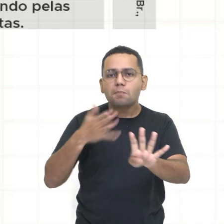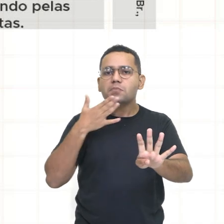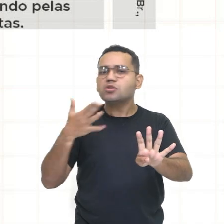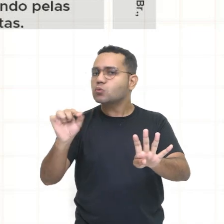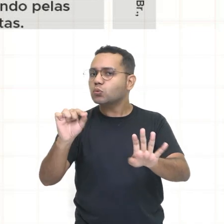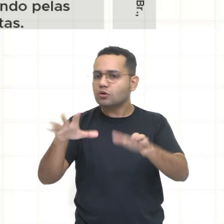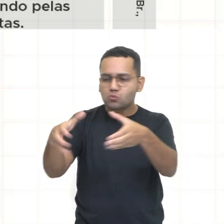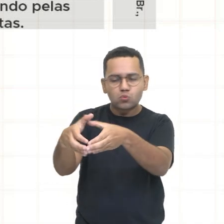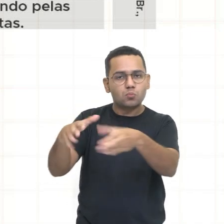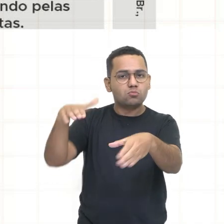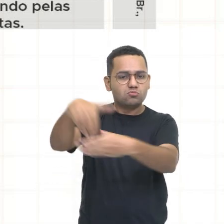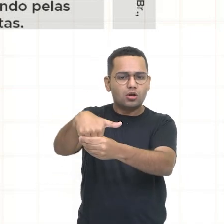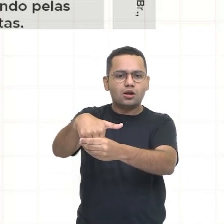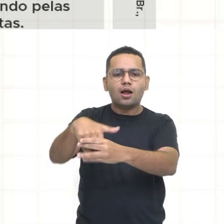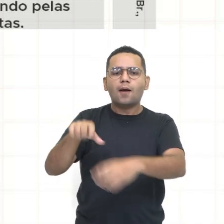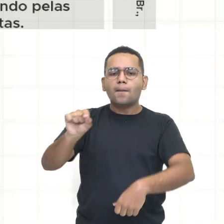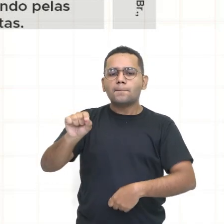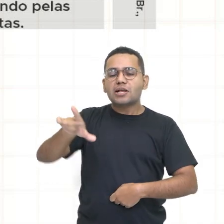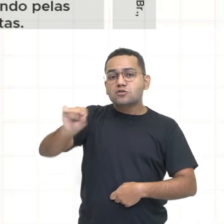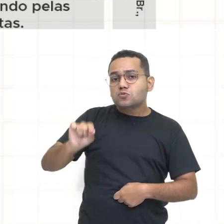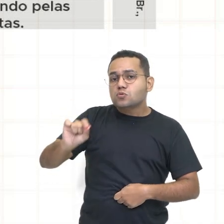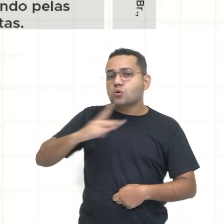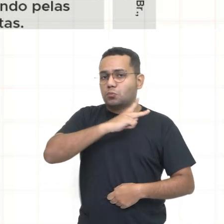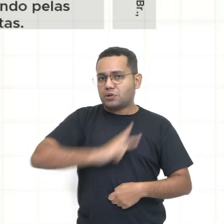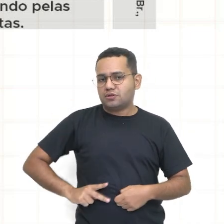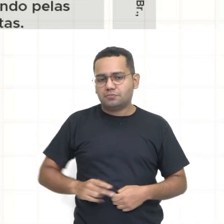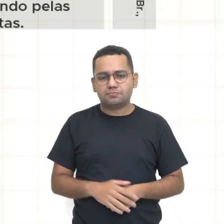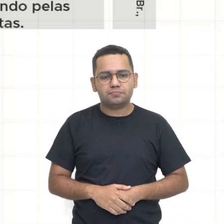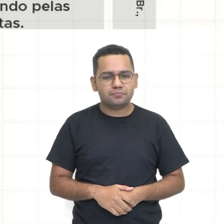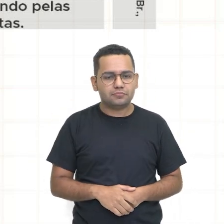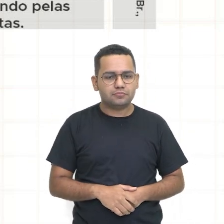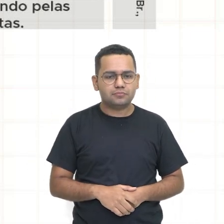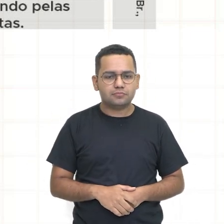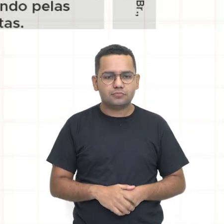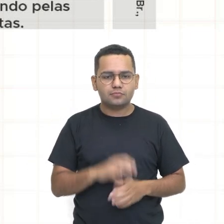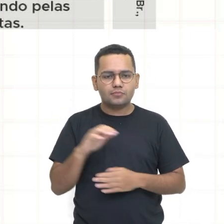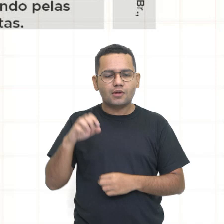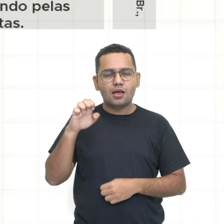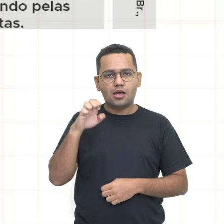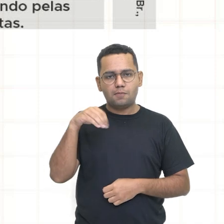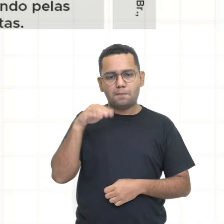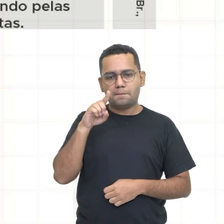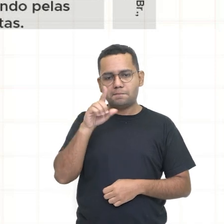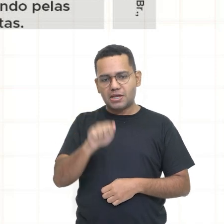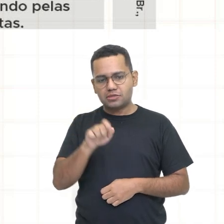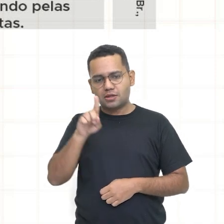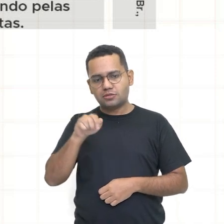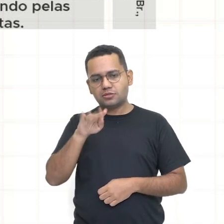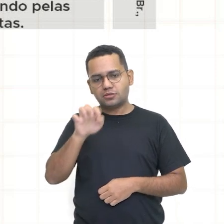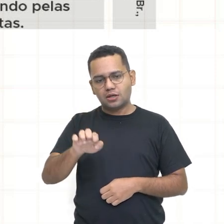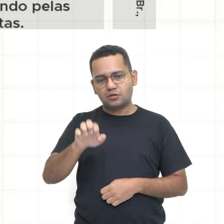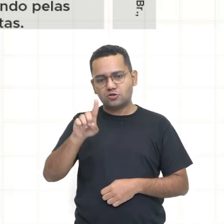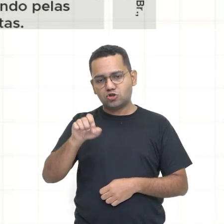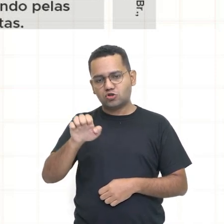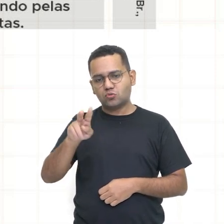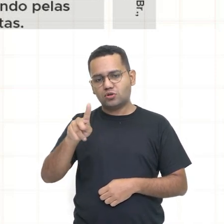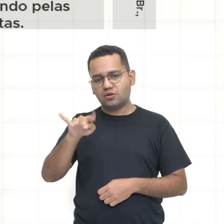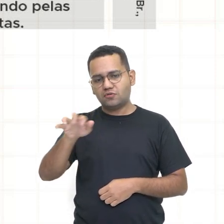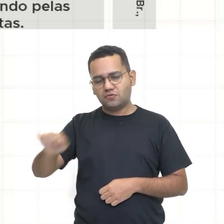da República. E também vamos observar a emenda Dante de Oliveira, que foi assinada,